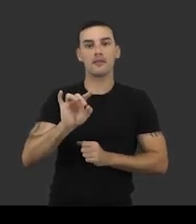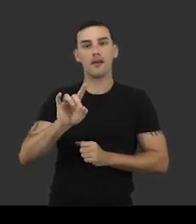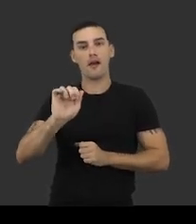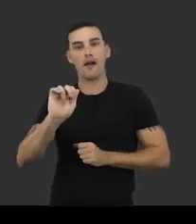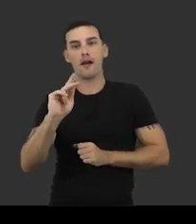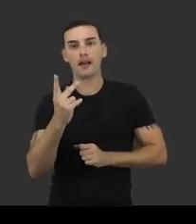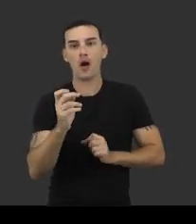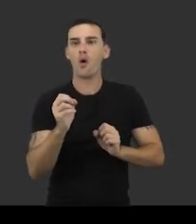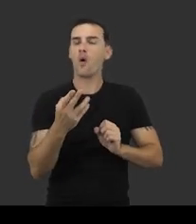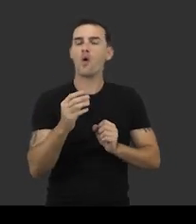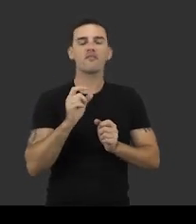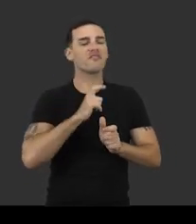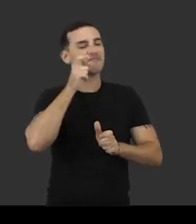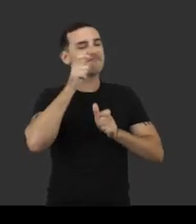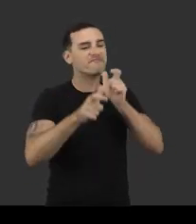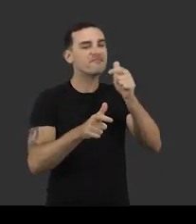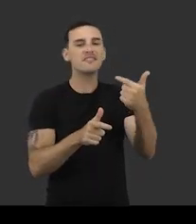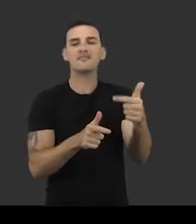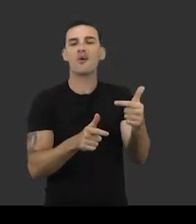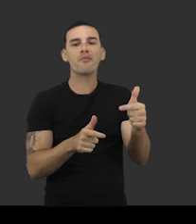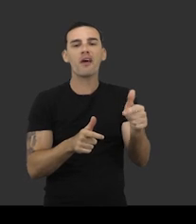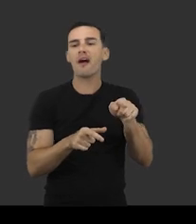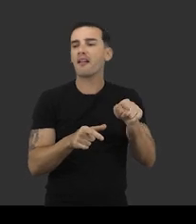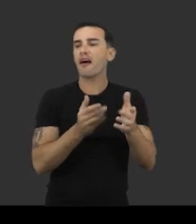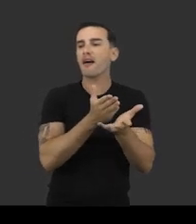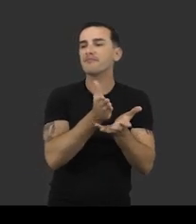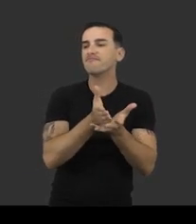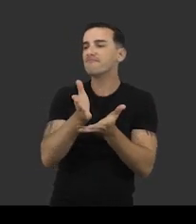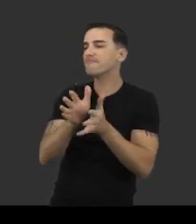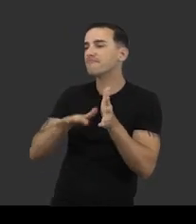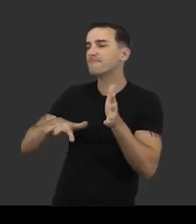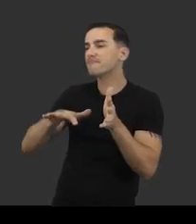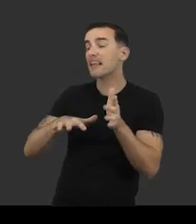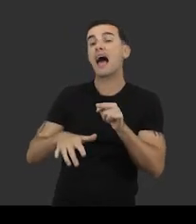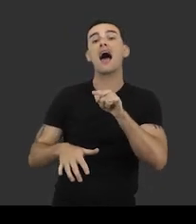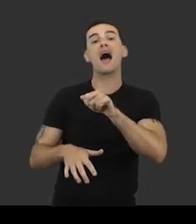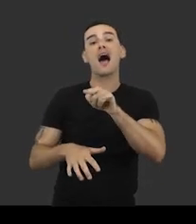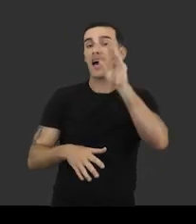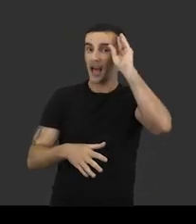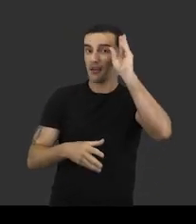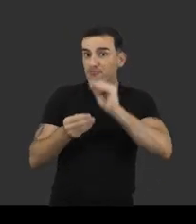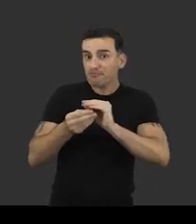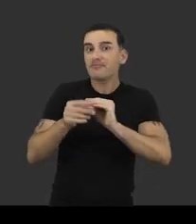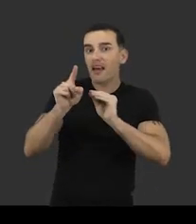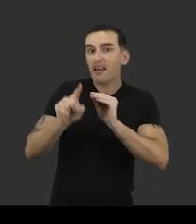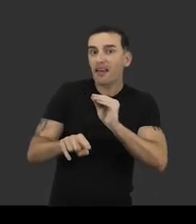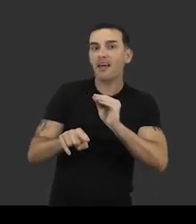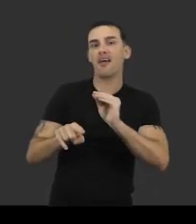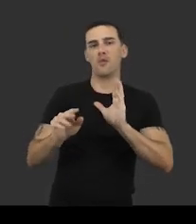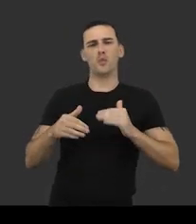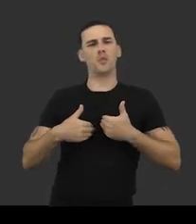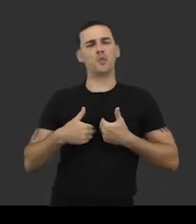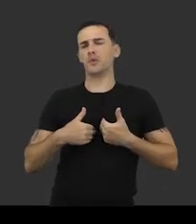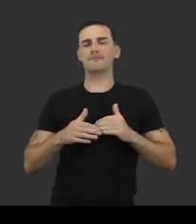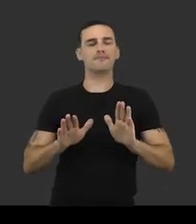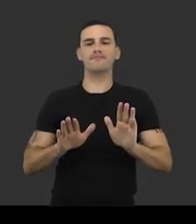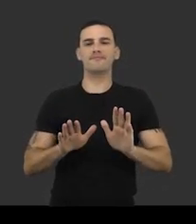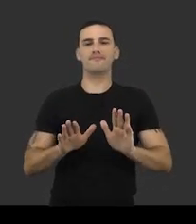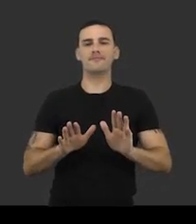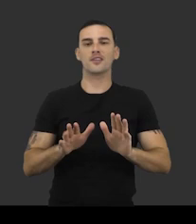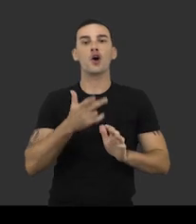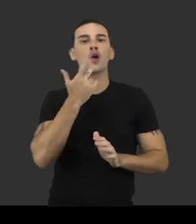ou com falta de interesse em determinadas áreas, isso pode ser que seja autismo. Então, não estou